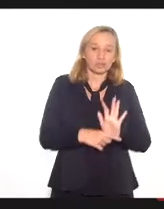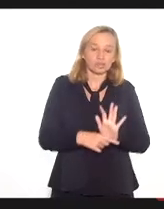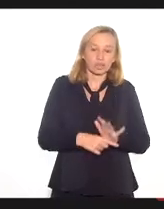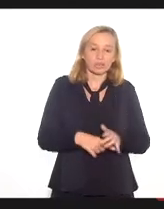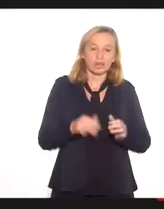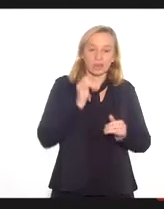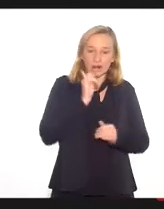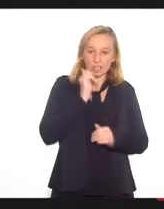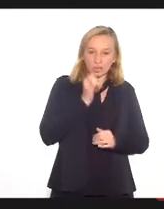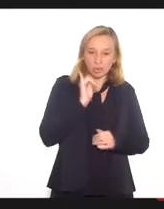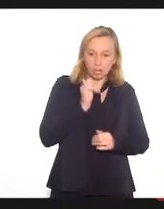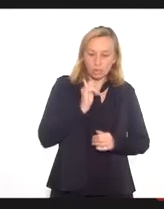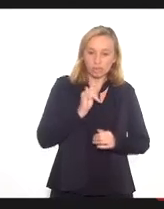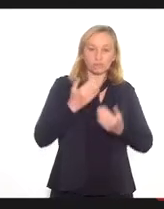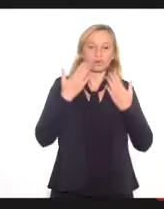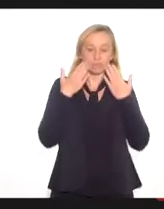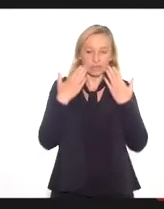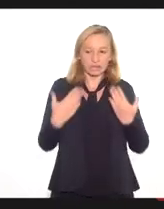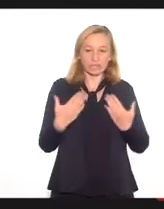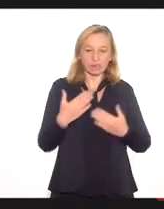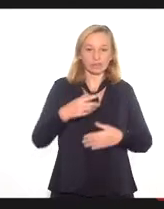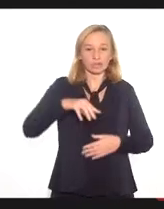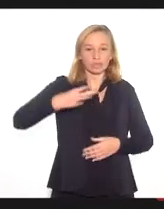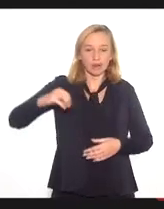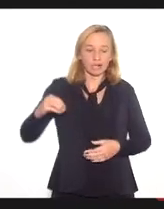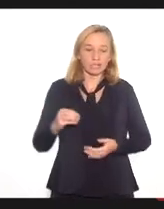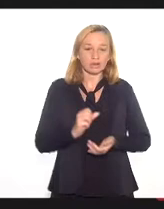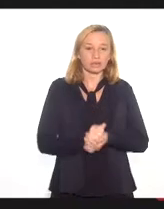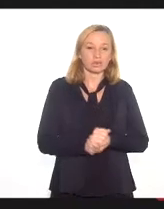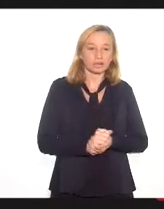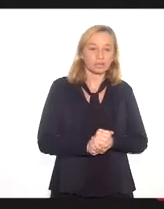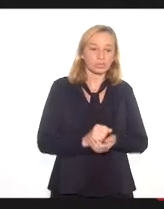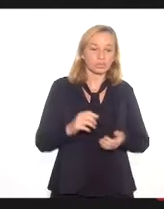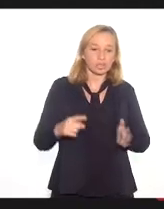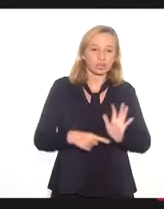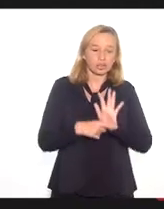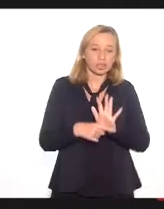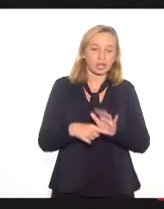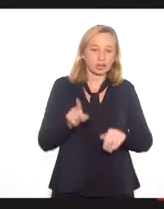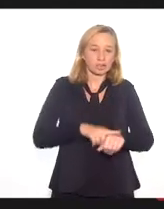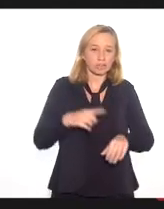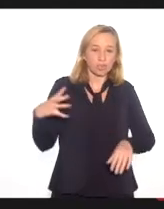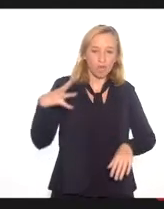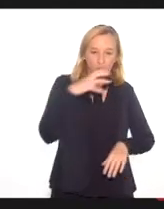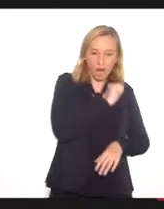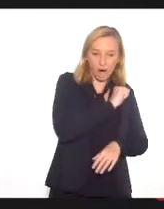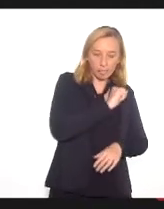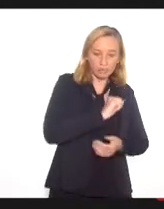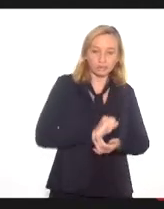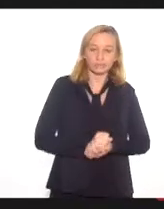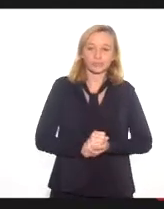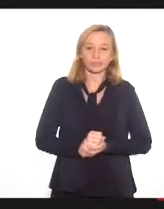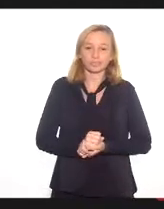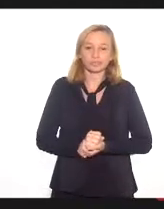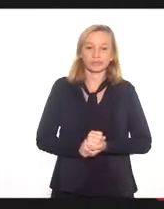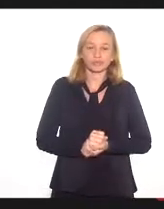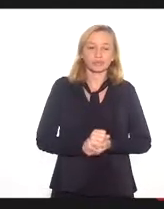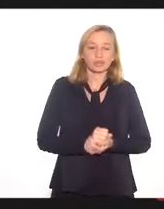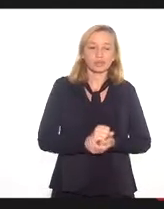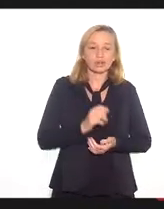da Oxfam, que foi apresentado em Davos, recuperaram todos em tempo recorde, né? Ou seja, os pobres vão demorar mais